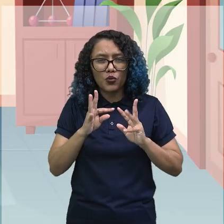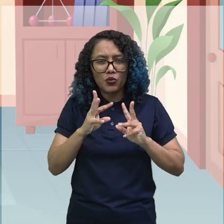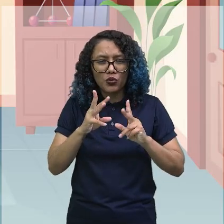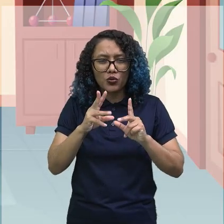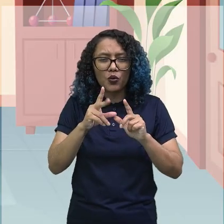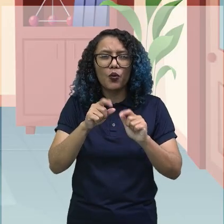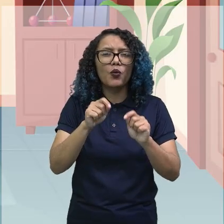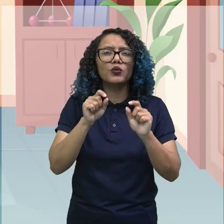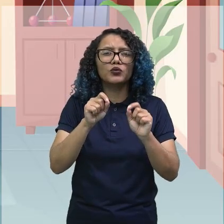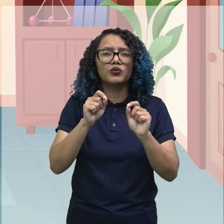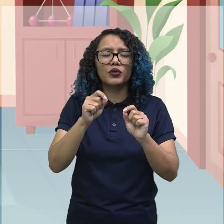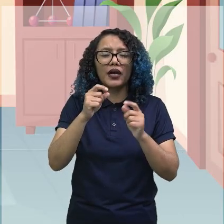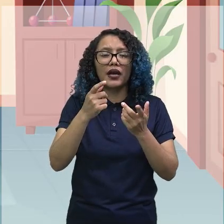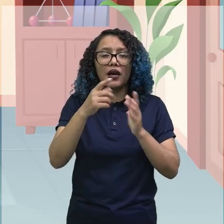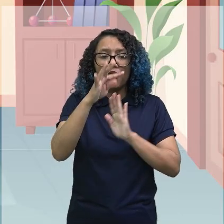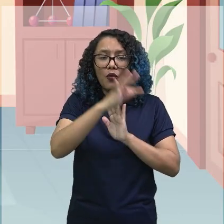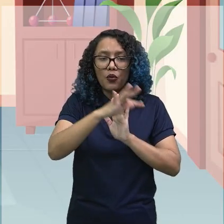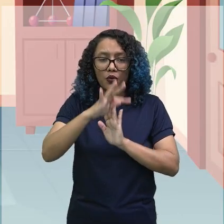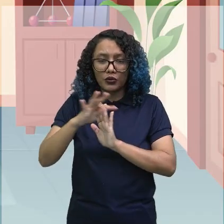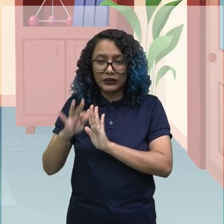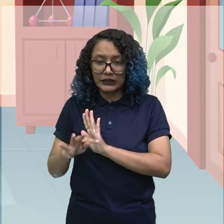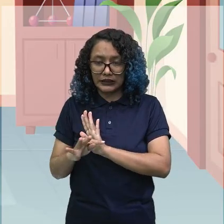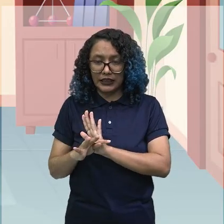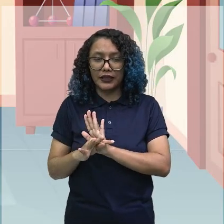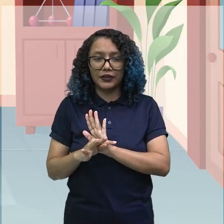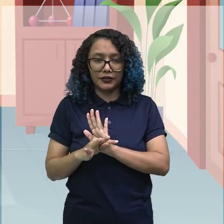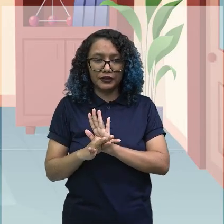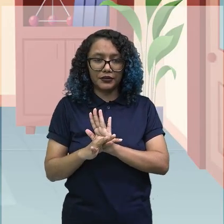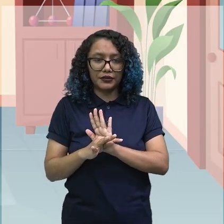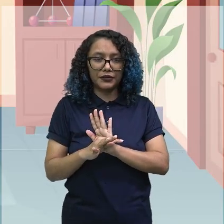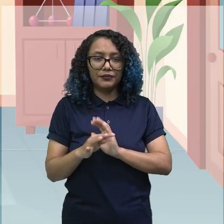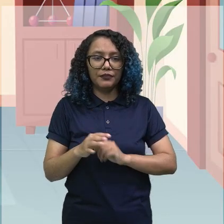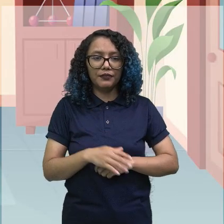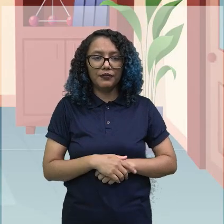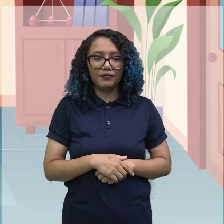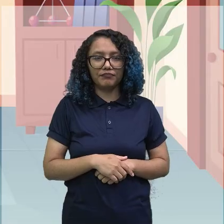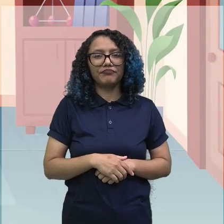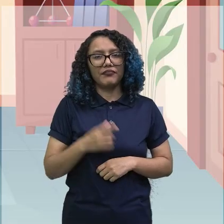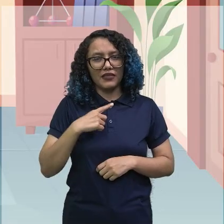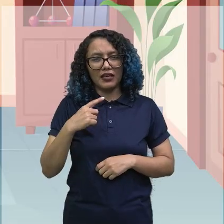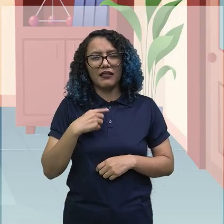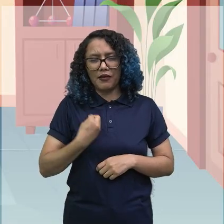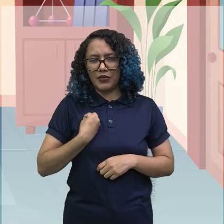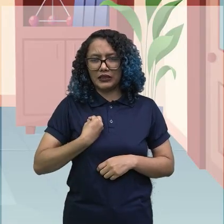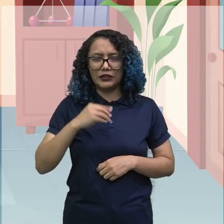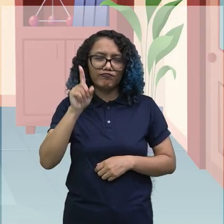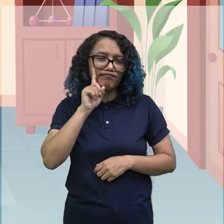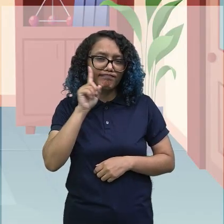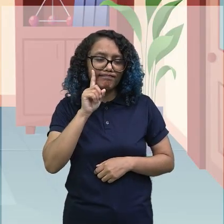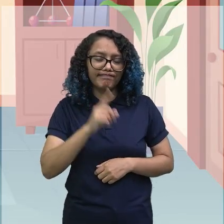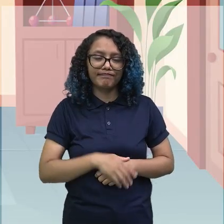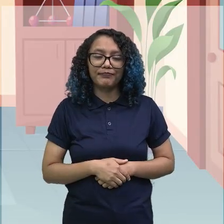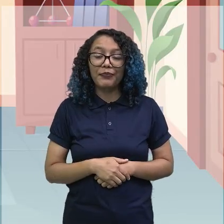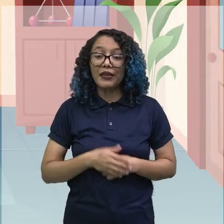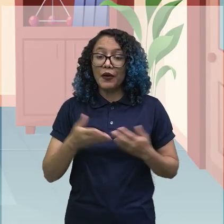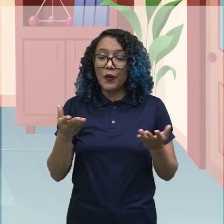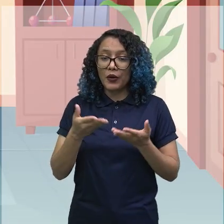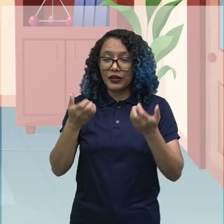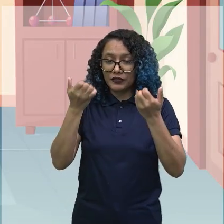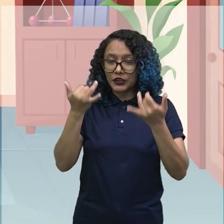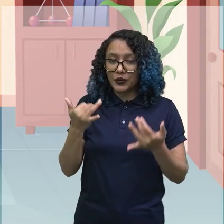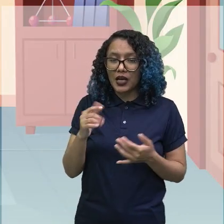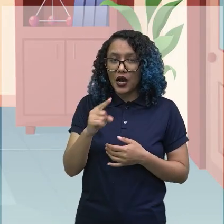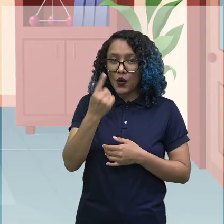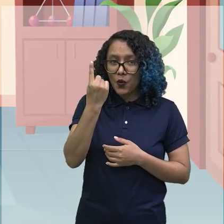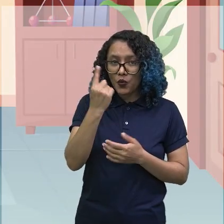todos os textos, né, que passam pela gente no dia a dia. E a gente vai falar sobre um